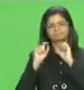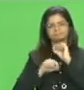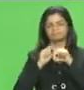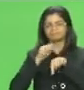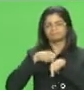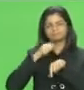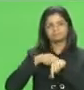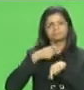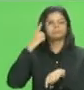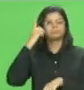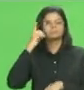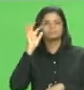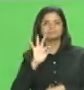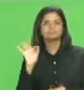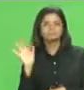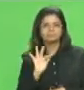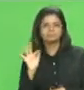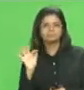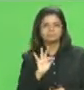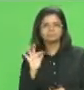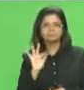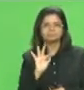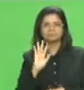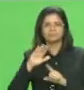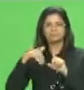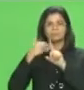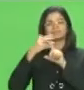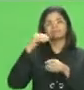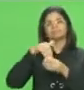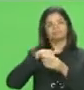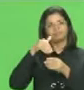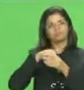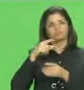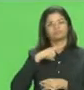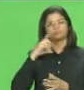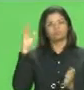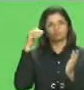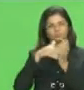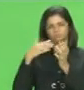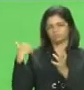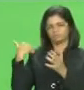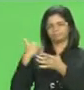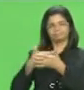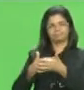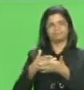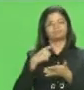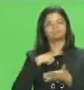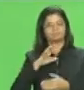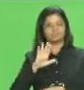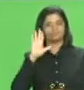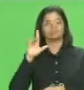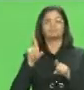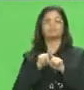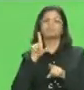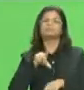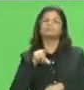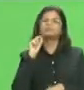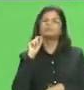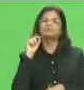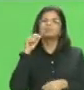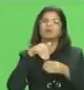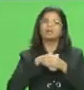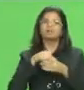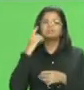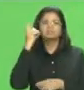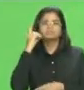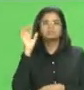tornei deputada federal, a deputada federal mais votada da última eleição. E eu também fui escolhida entre os deputados